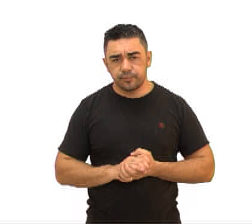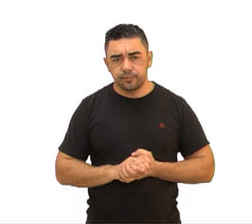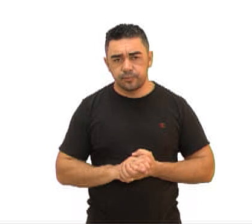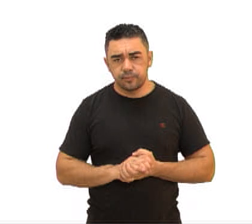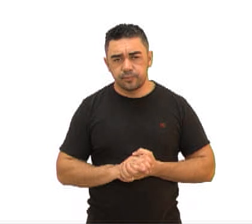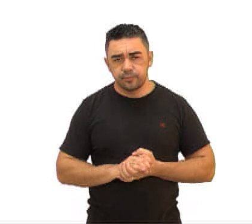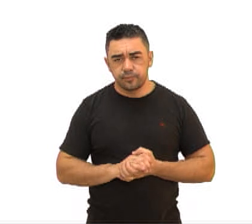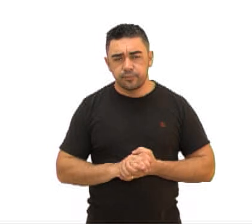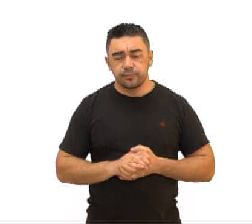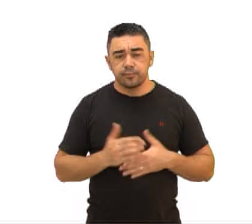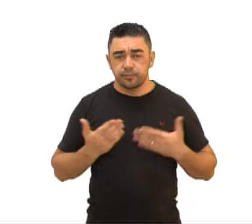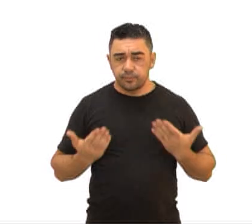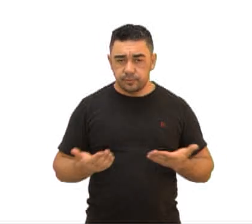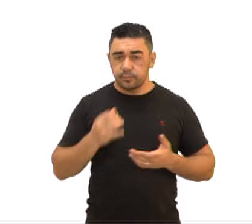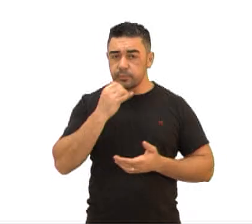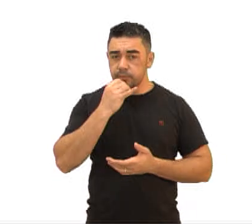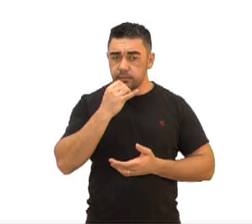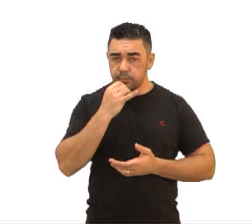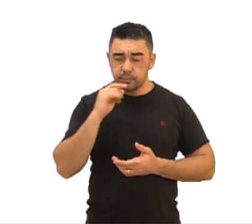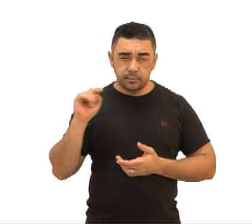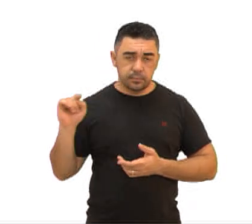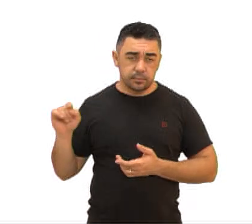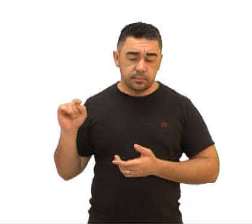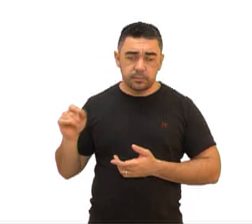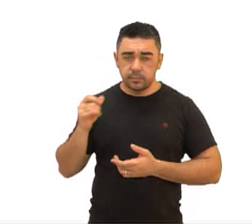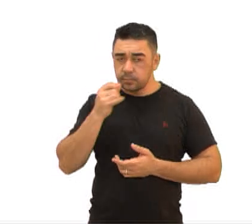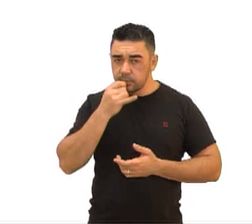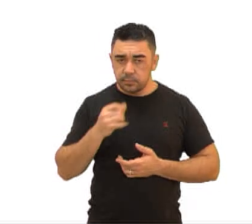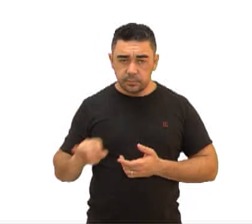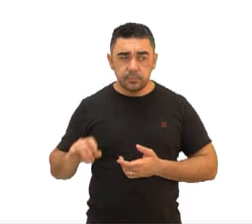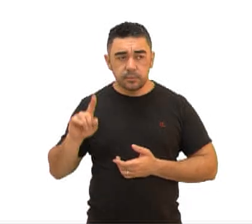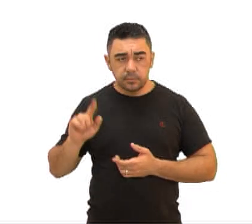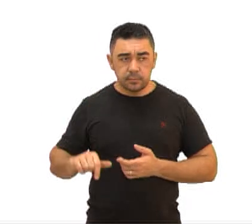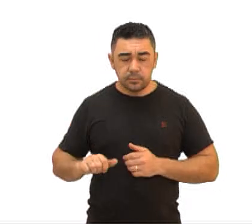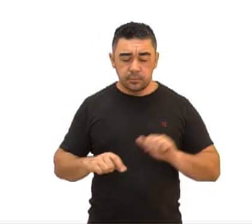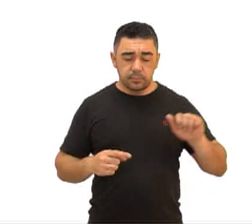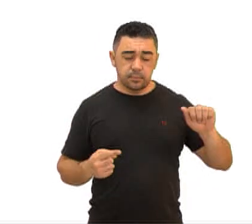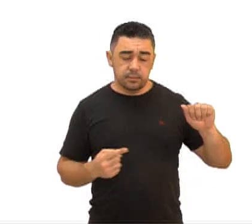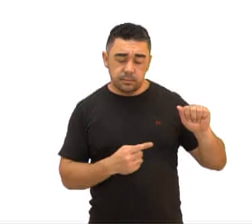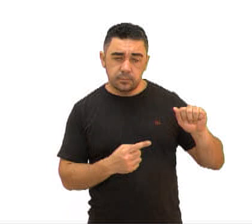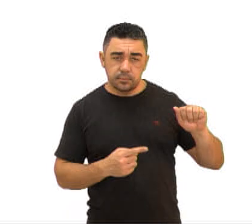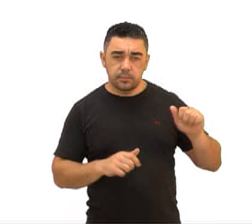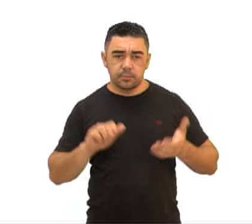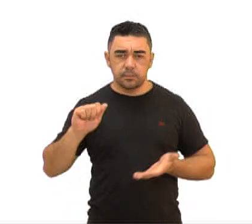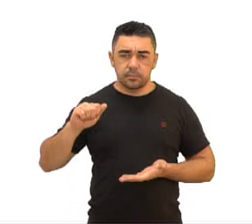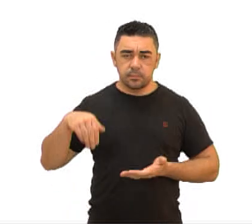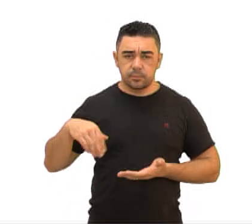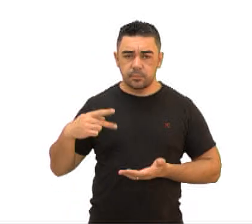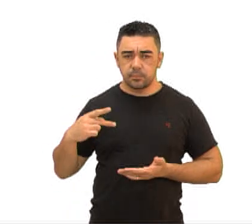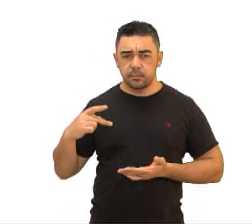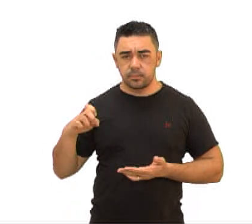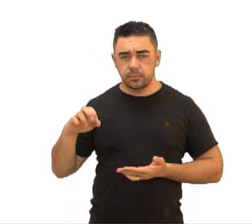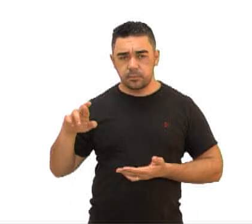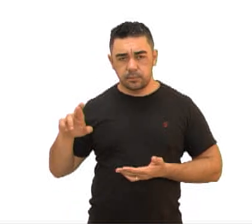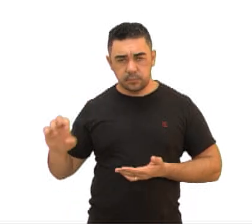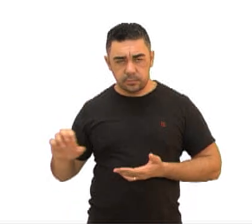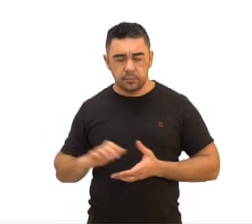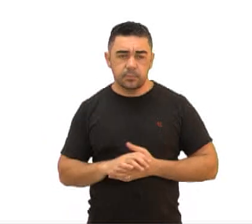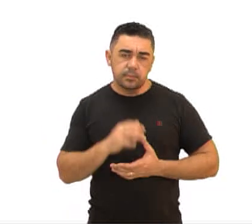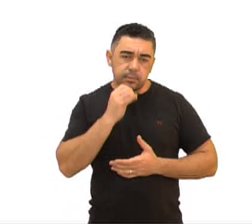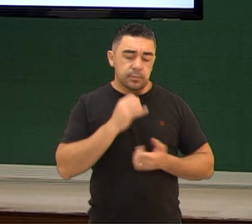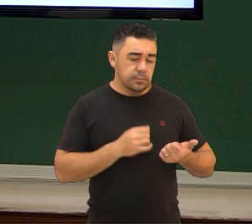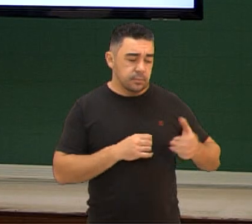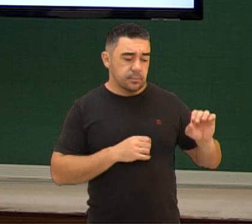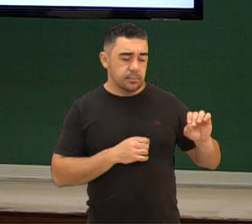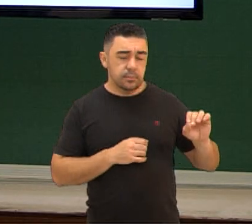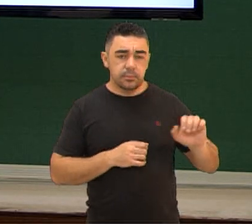só, a unidade de corrente elétrica é o ampere, que é coulombs por segundo. Por exemplo, 10